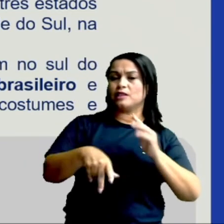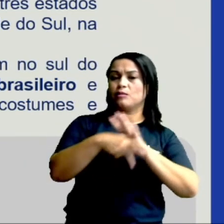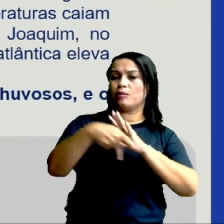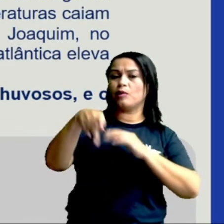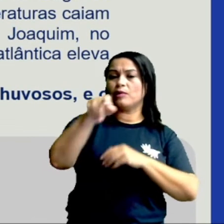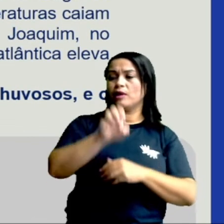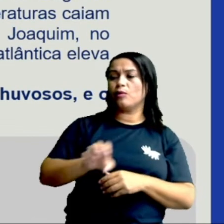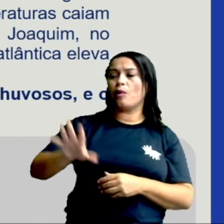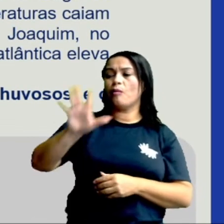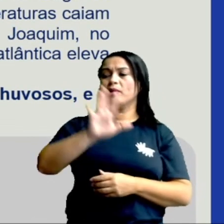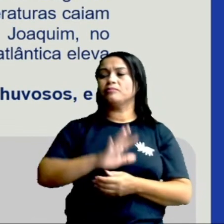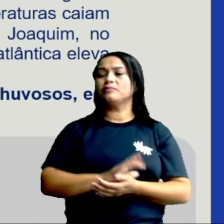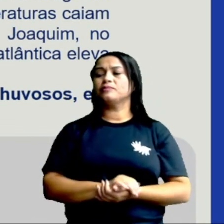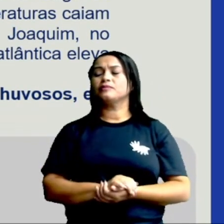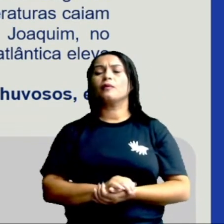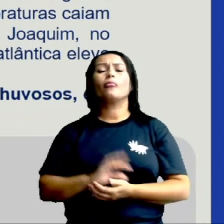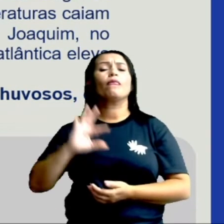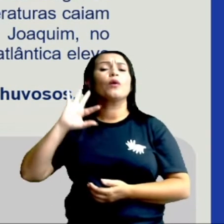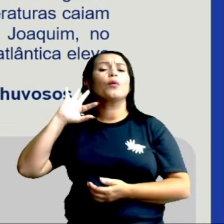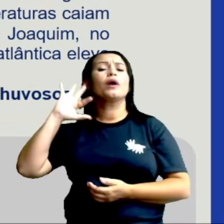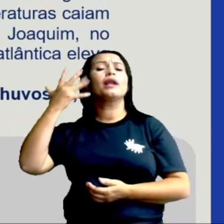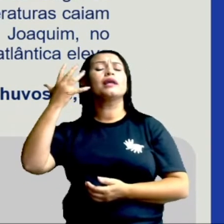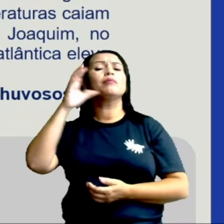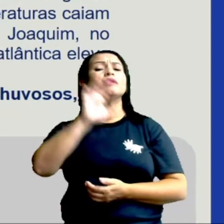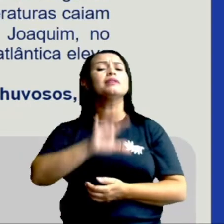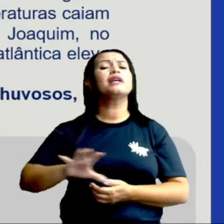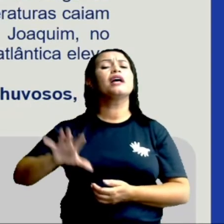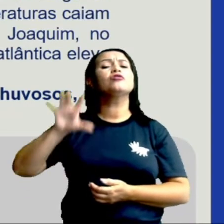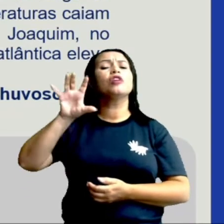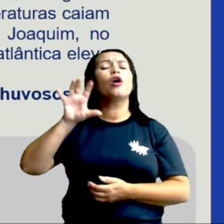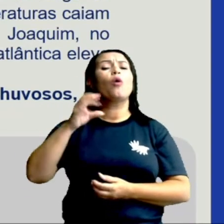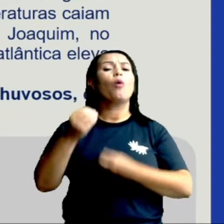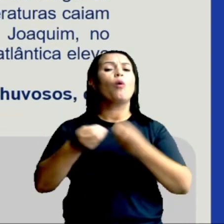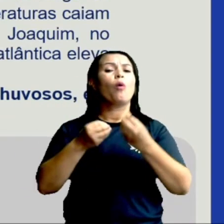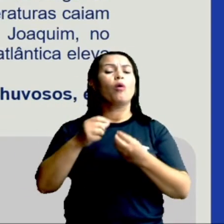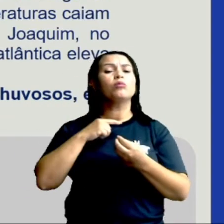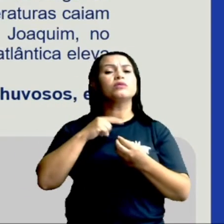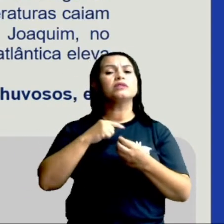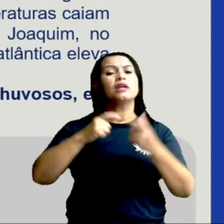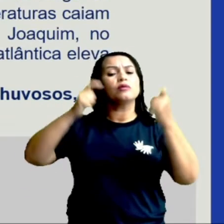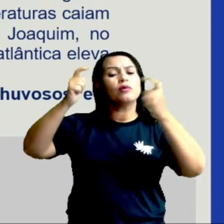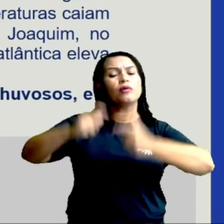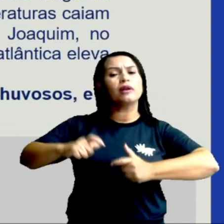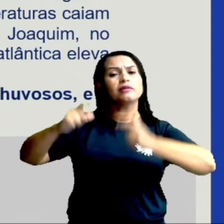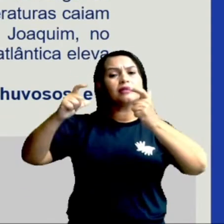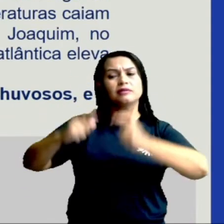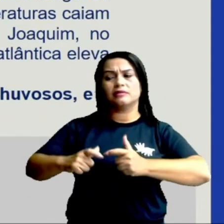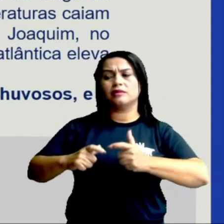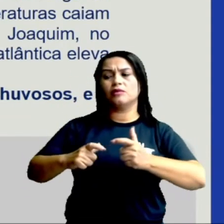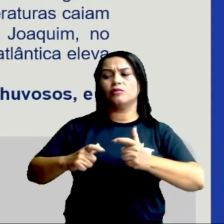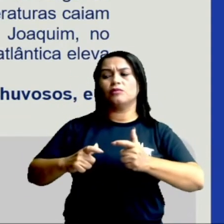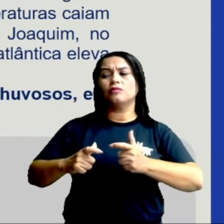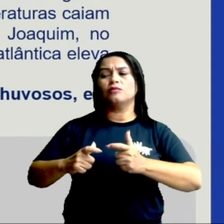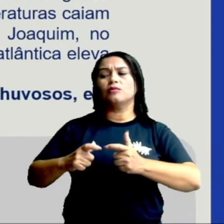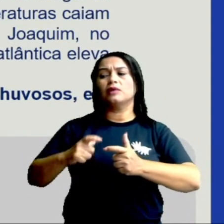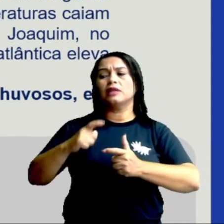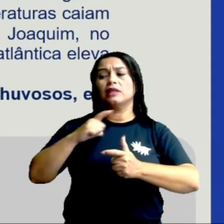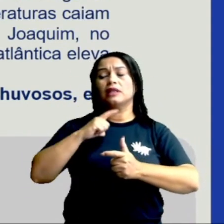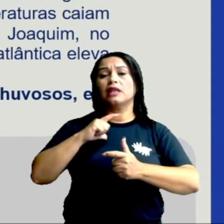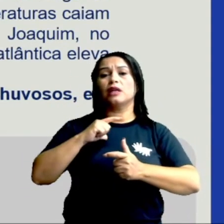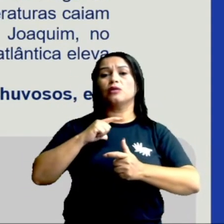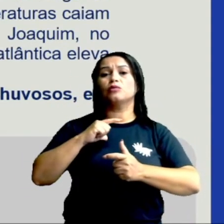Europa. O clima dessa região, devido à sua localização ser sob o Trópico